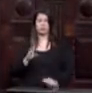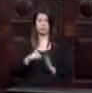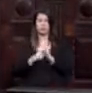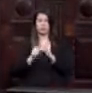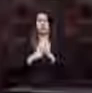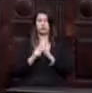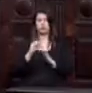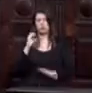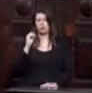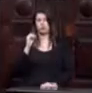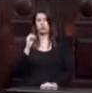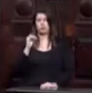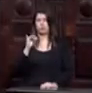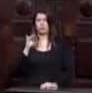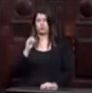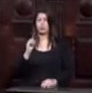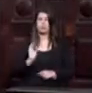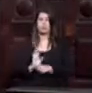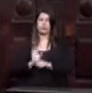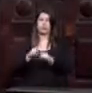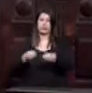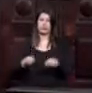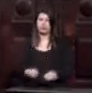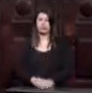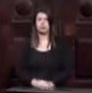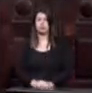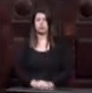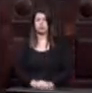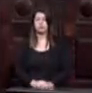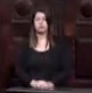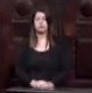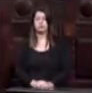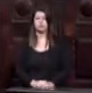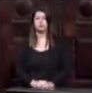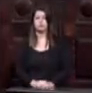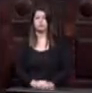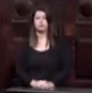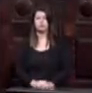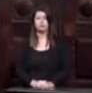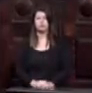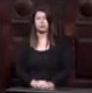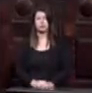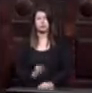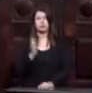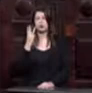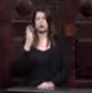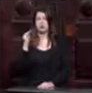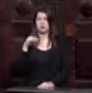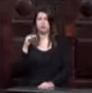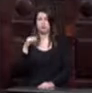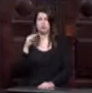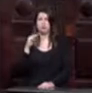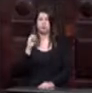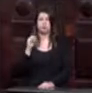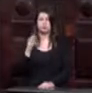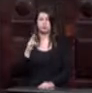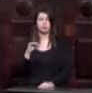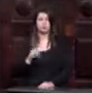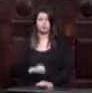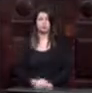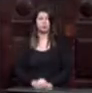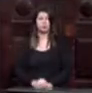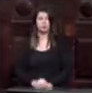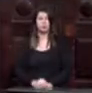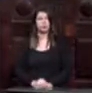Destaco o deputado Osório para fazer a defesa. 3 minutos, deputado Osório.